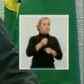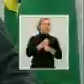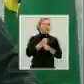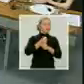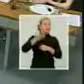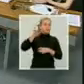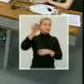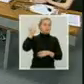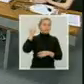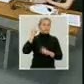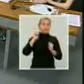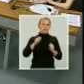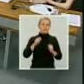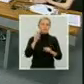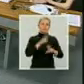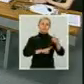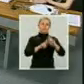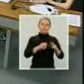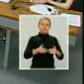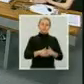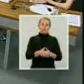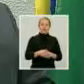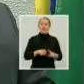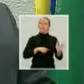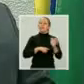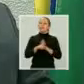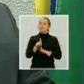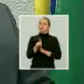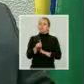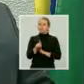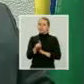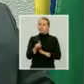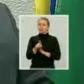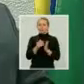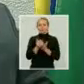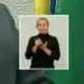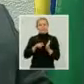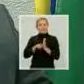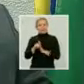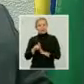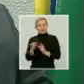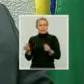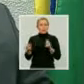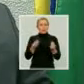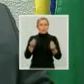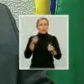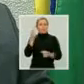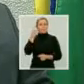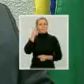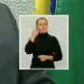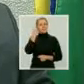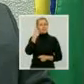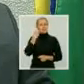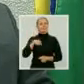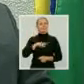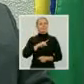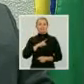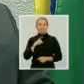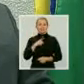possam ser utilizados. E aí, eu questiono aos senhores como imaginar que nós teremos